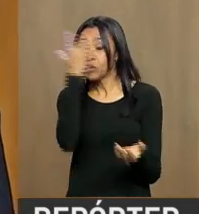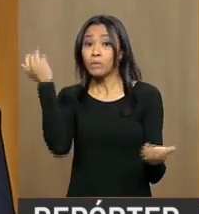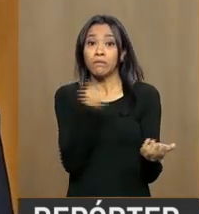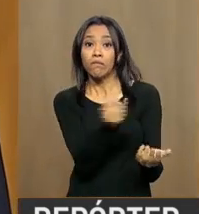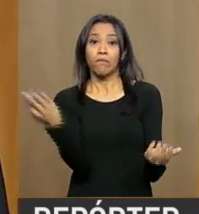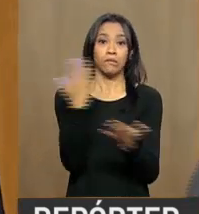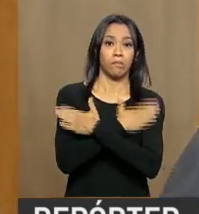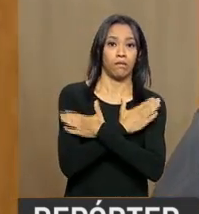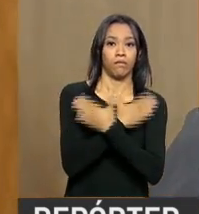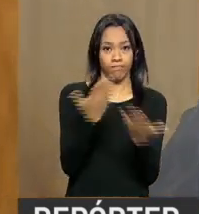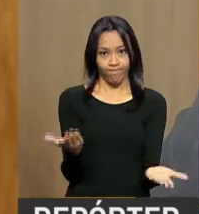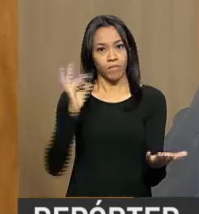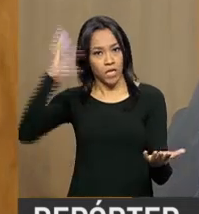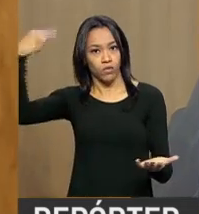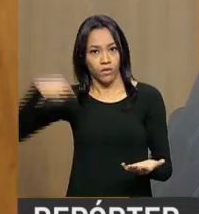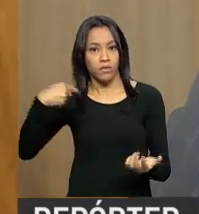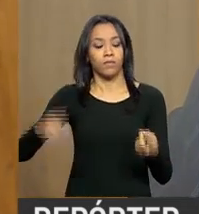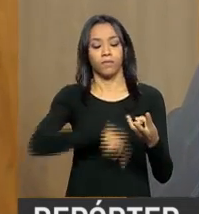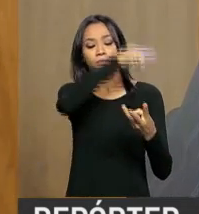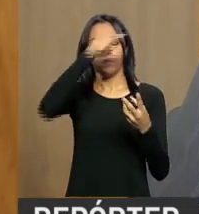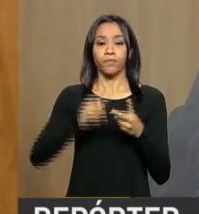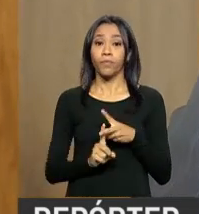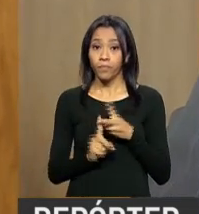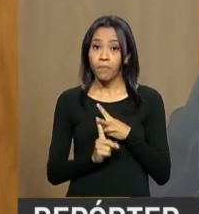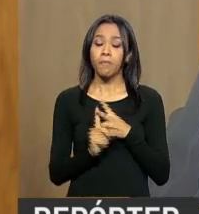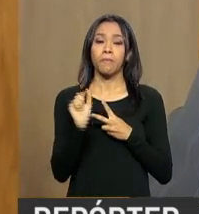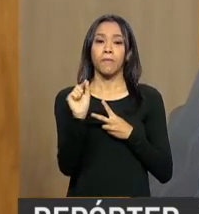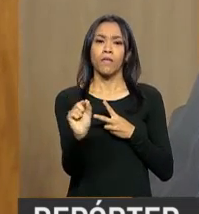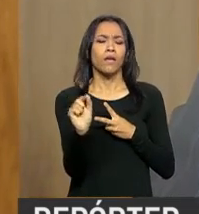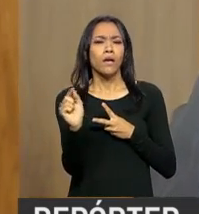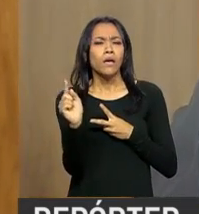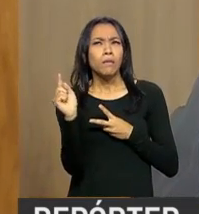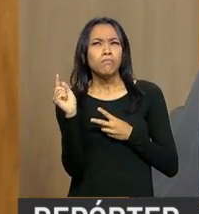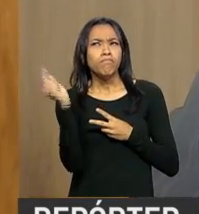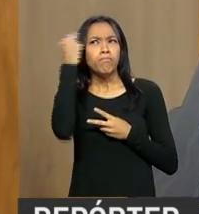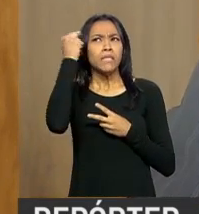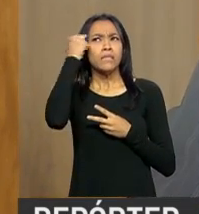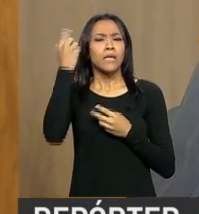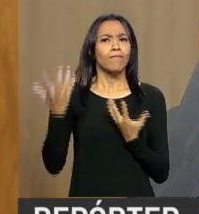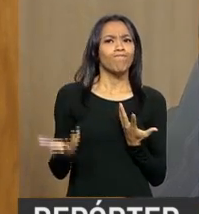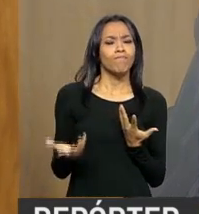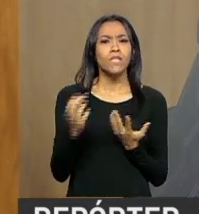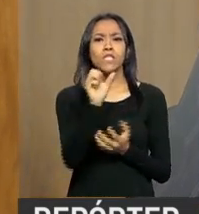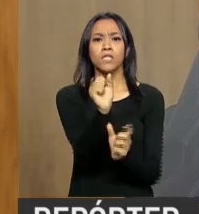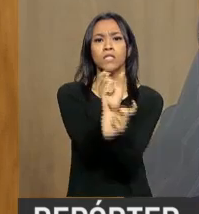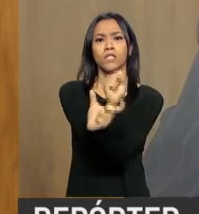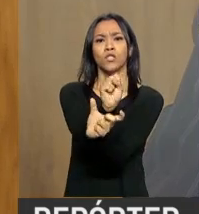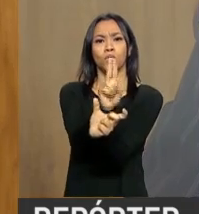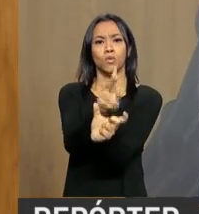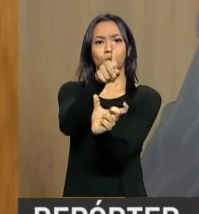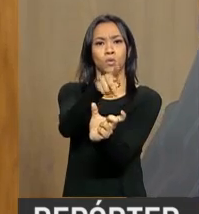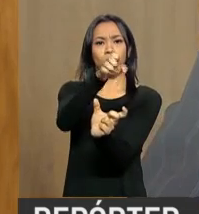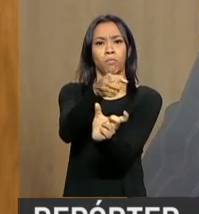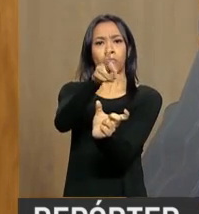renda. Dois, ela vai nos dar a possibilidade de começar a pensar em superávit. Por quê? Porque, em